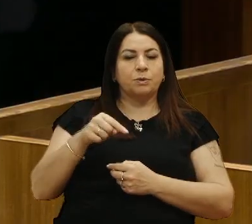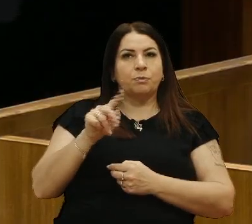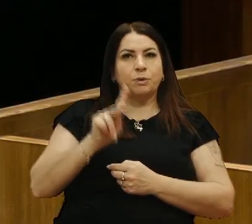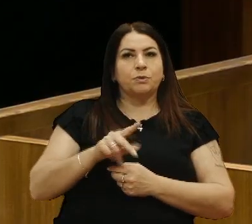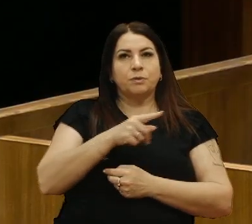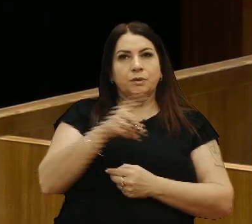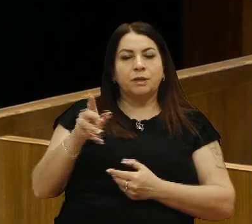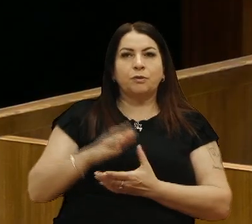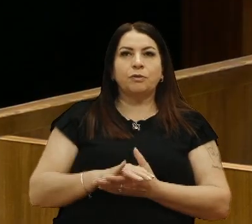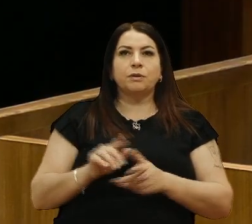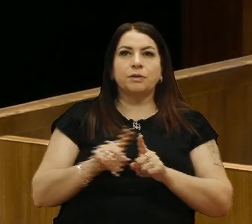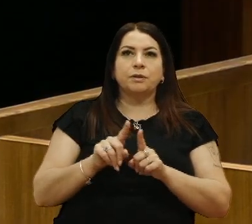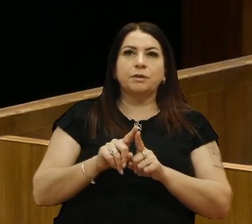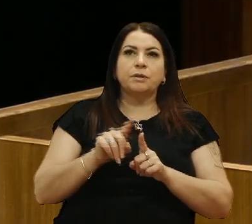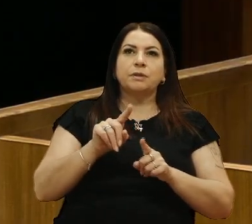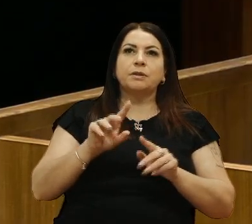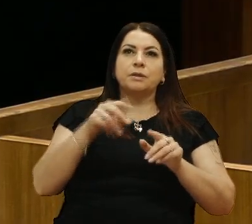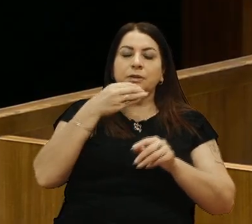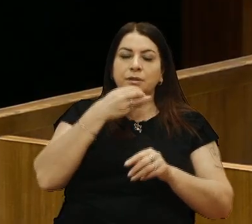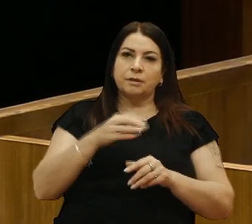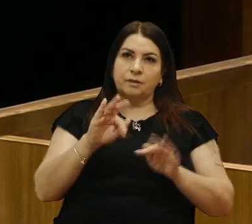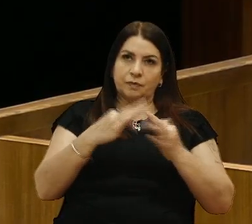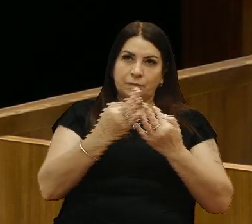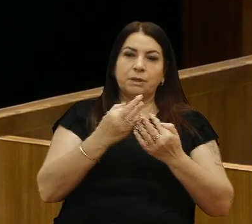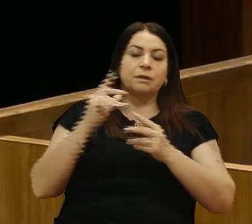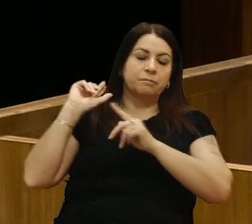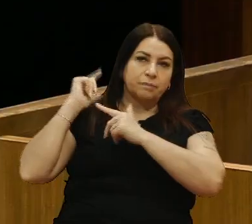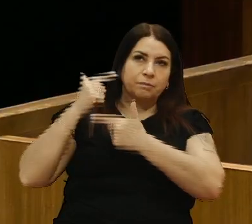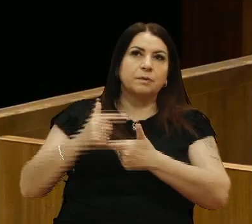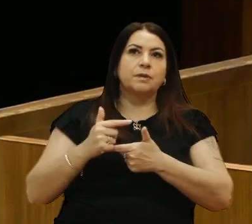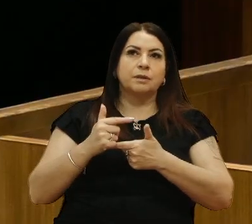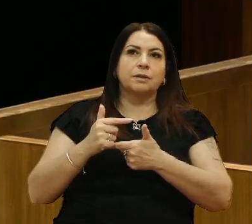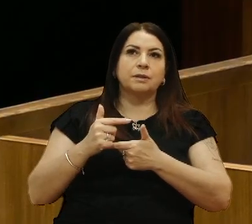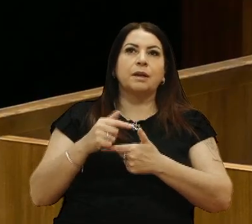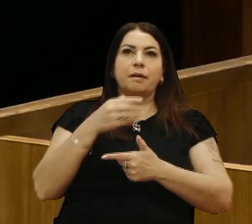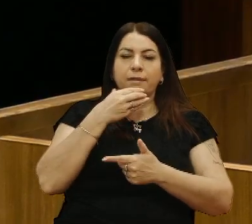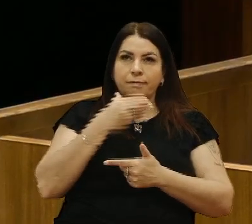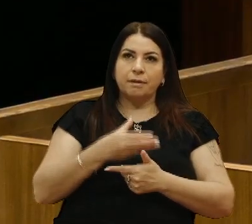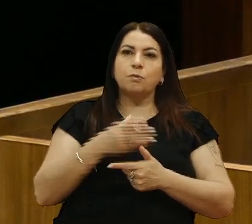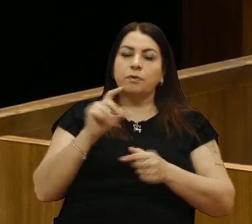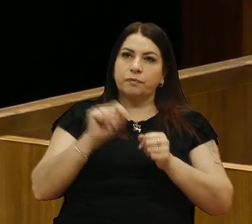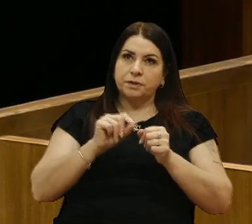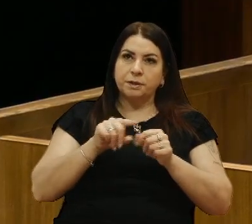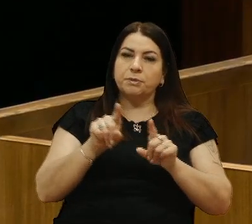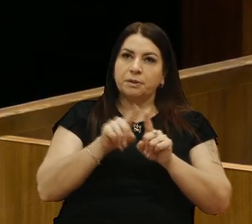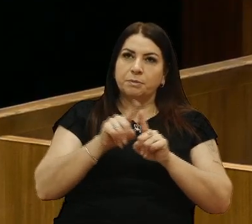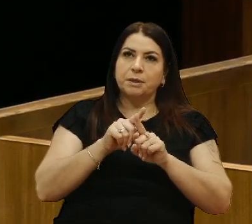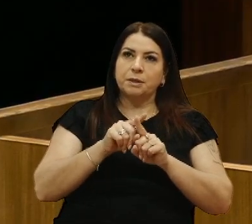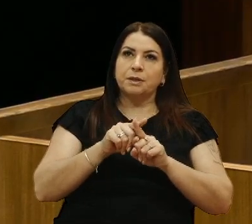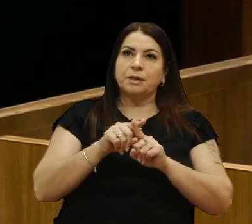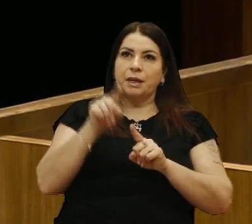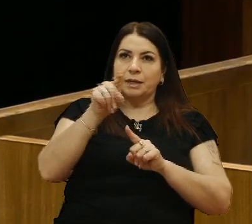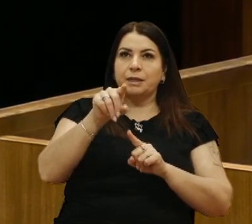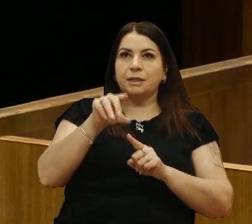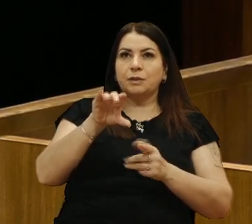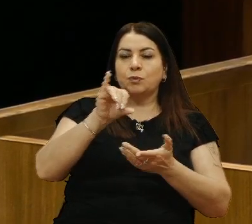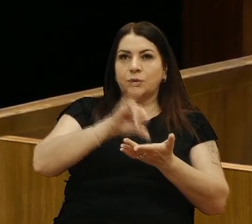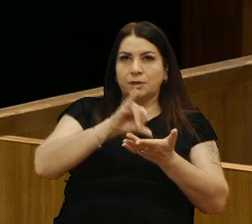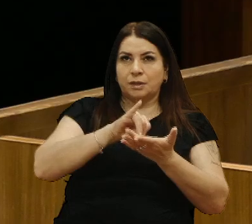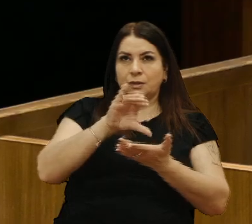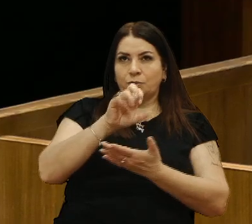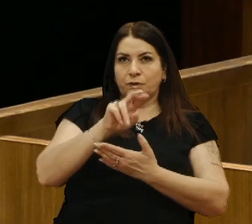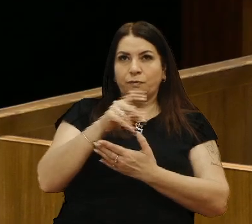pessoas, e o Natal em Família na UX, tradicional alto de Natal, que realizamos também no Centro Cívico, mesmo